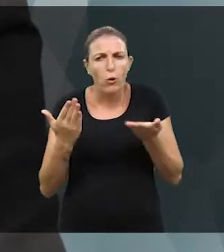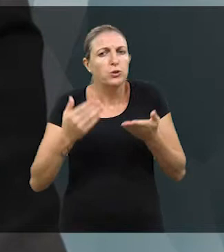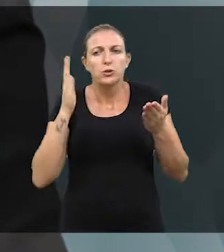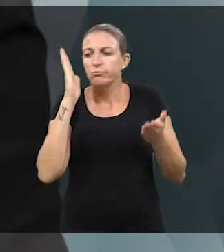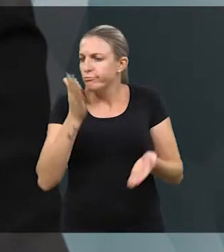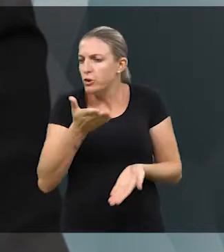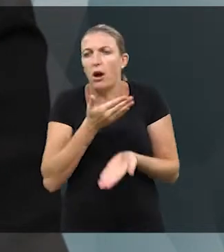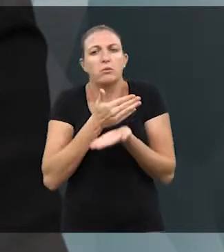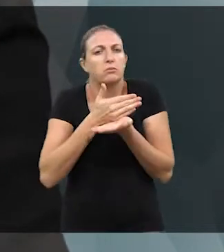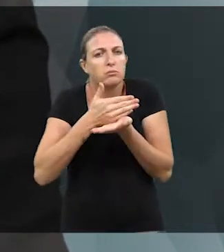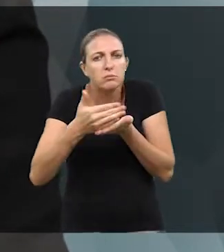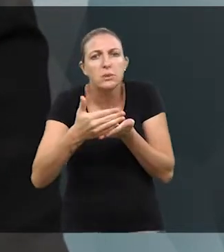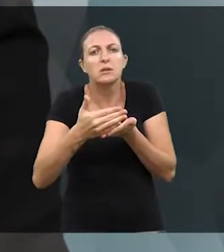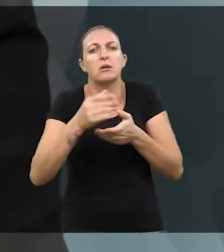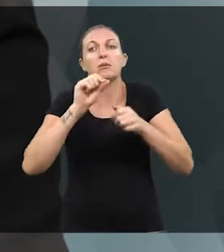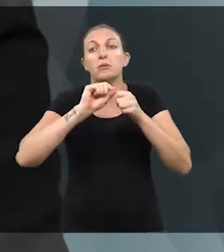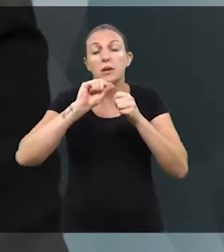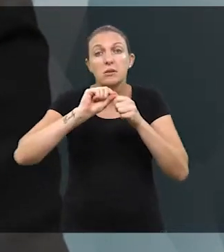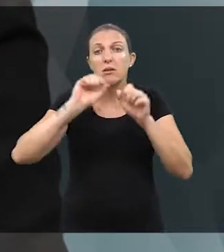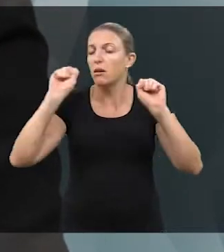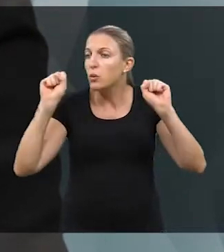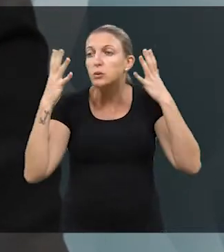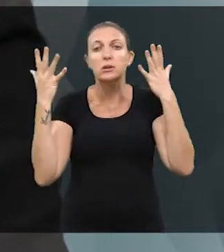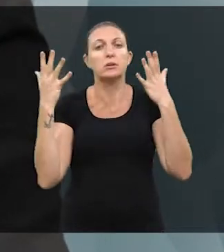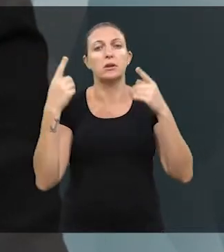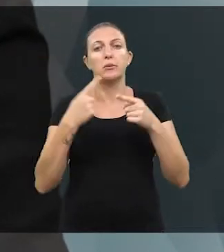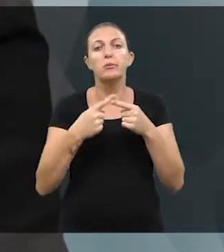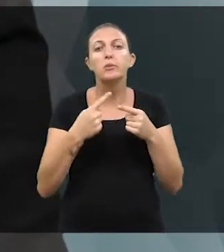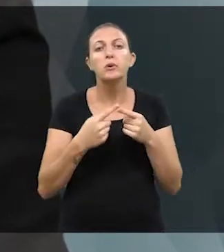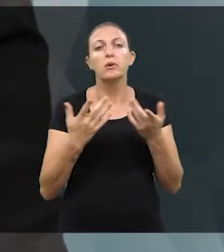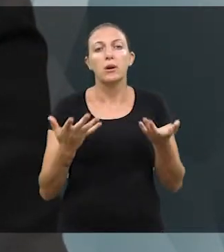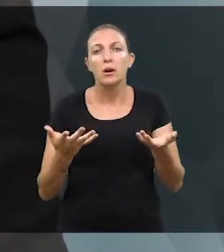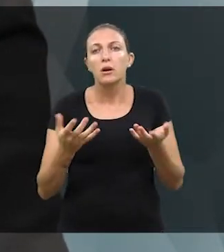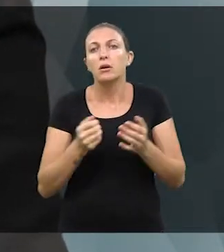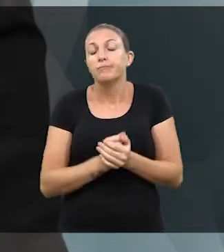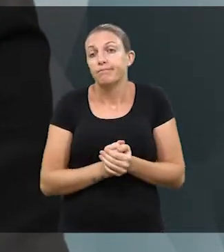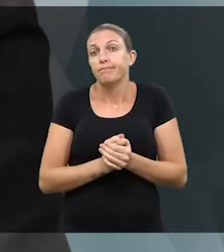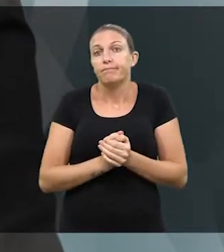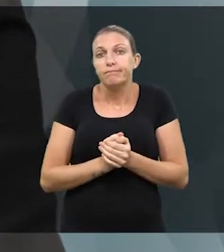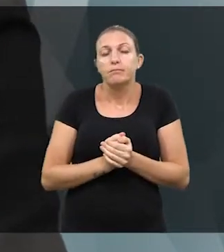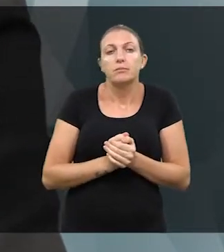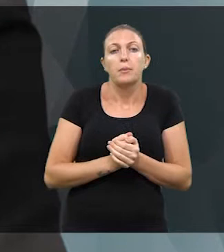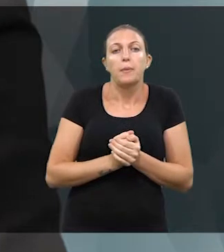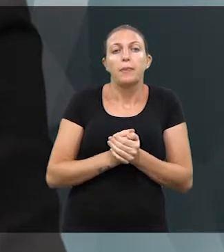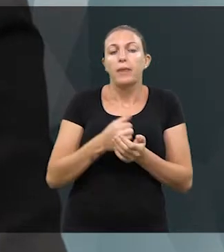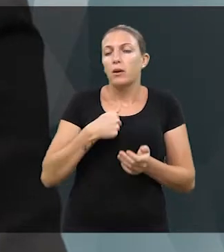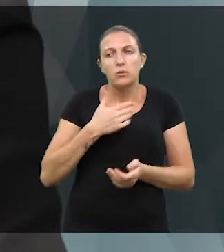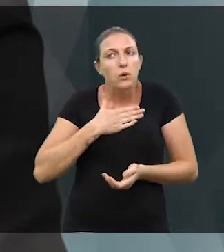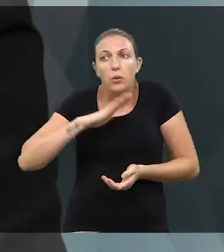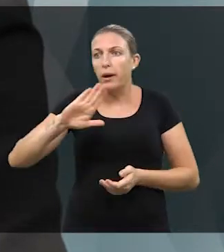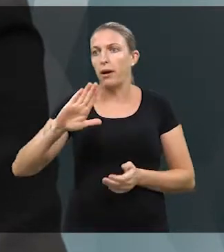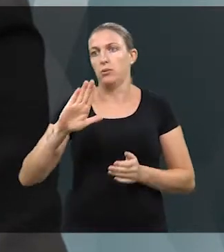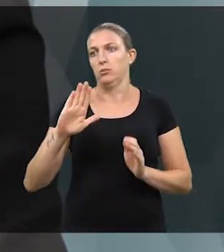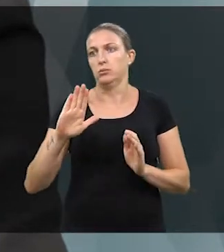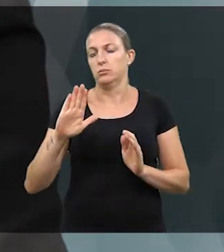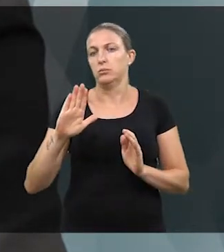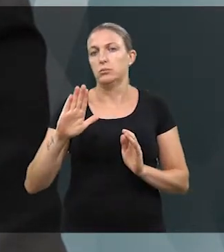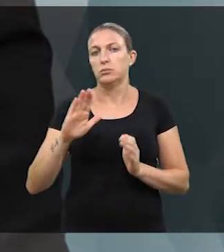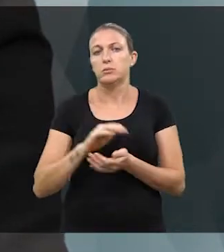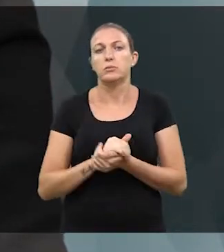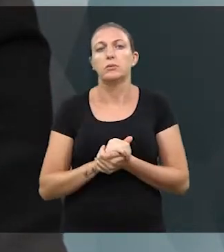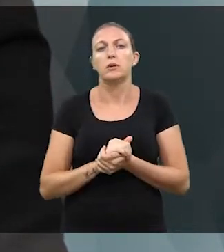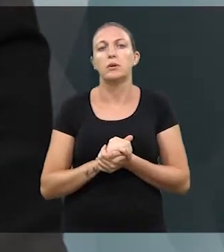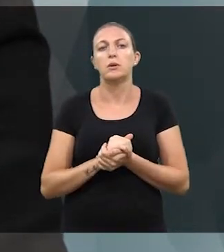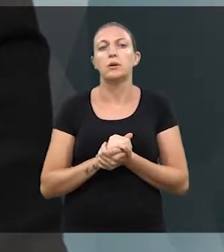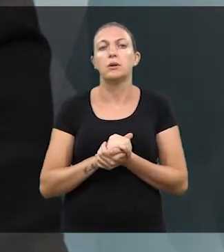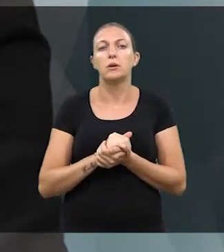né tem que começar a acontecer porque senão a gente vai cair na vala comum é que e é o que eu não quero nem tão no que depender de mim